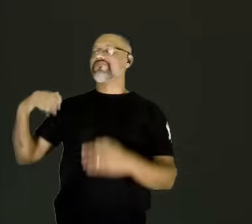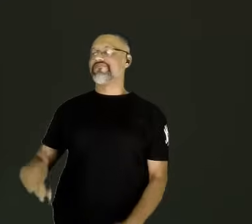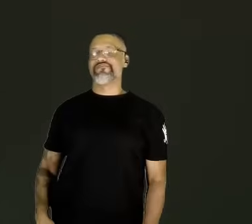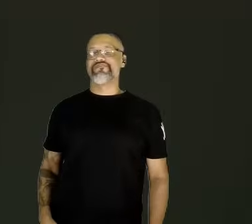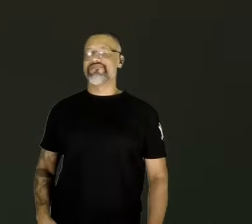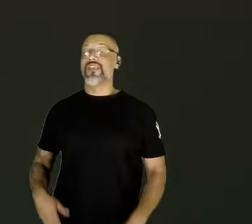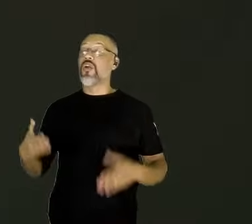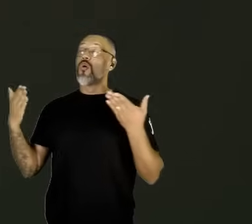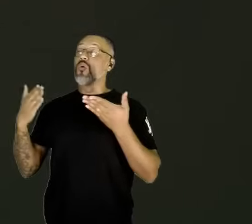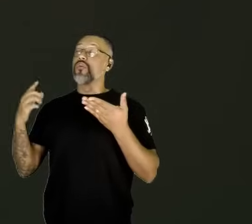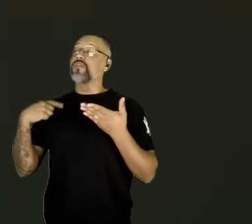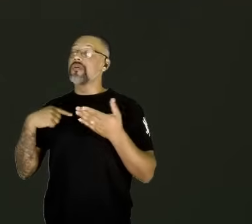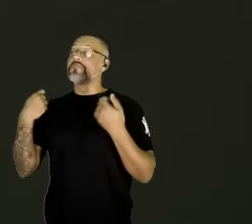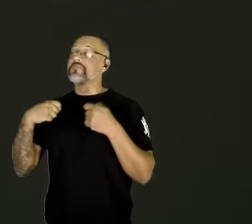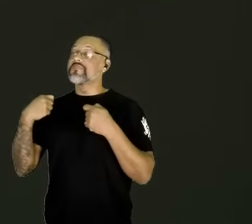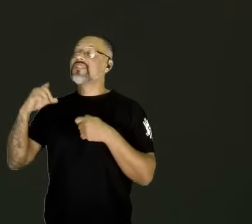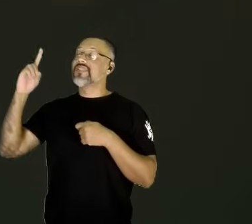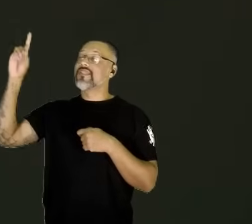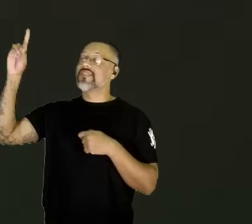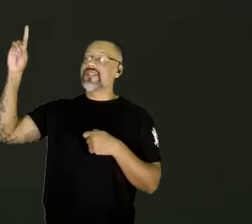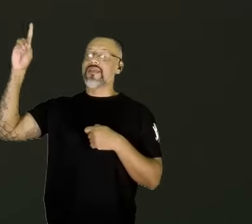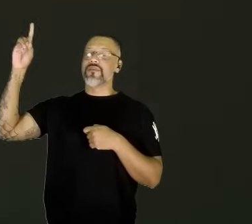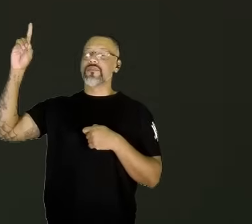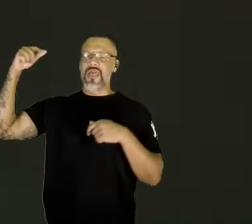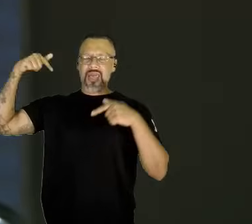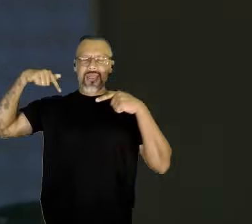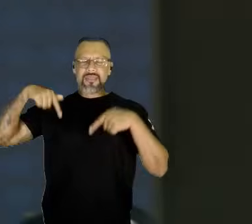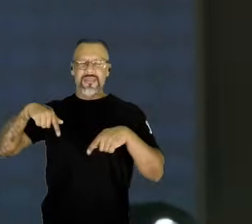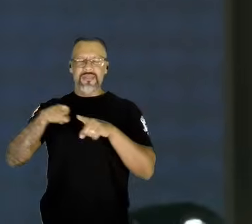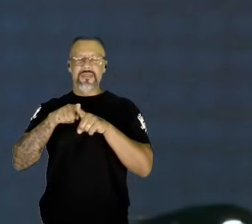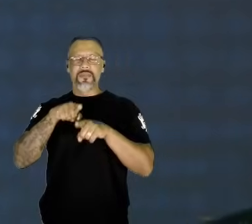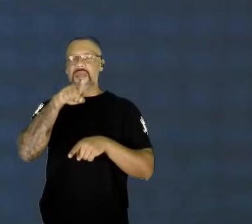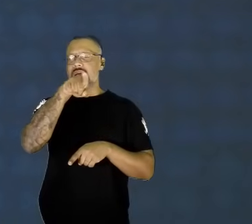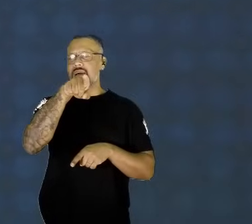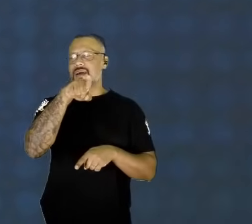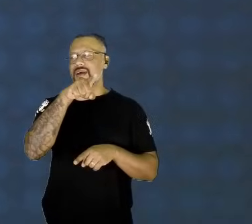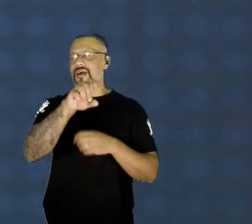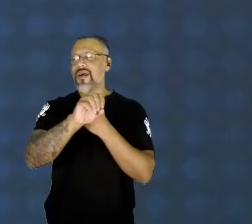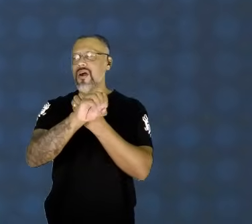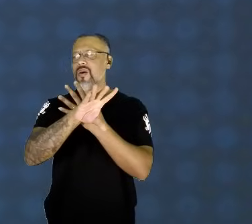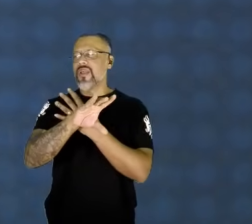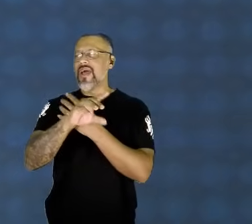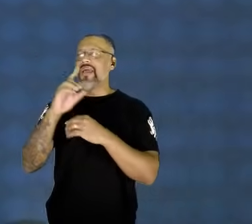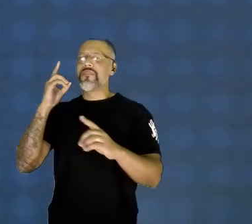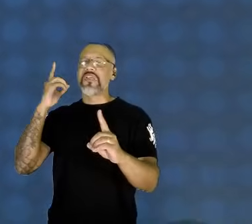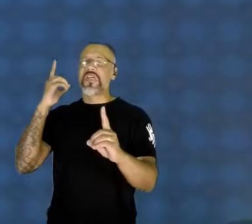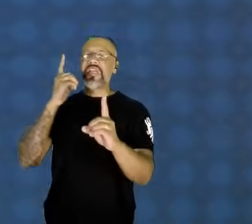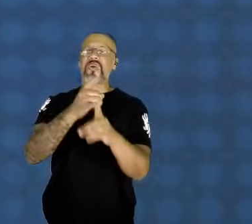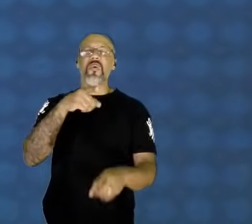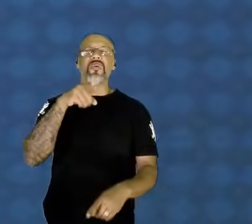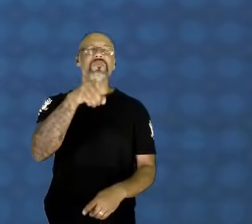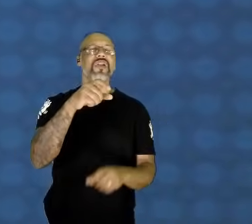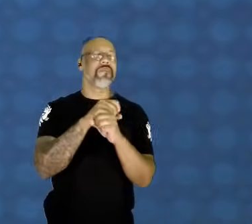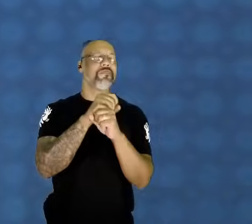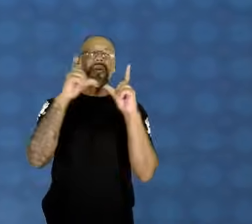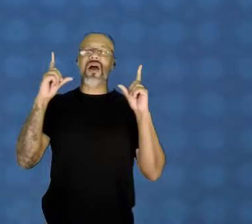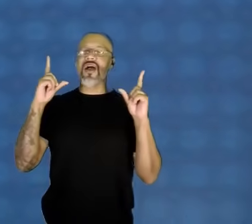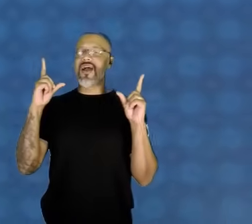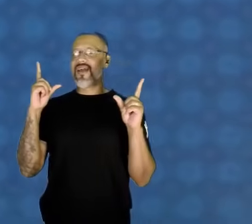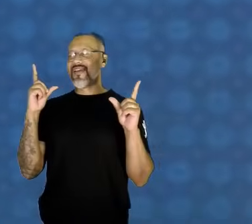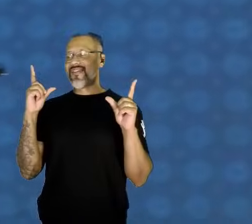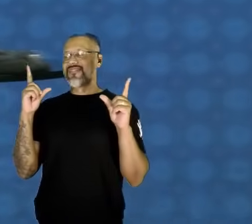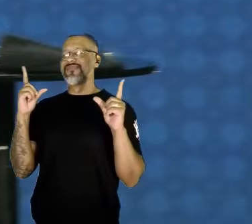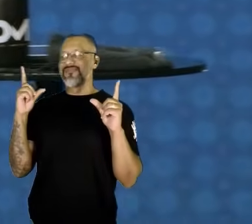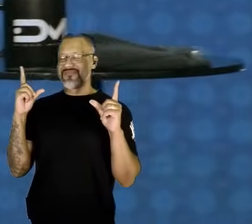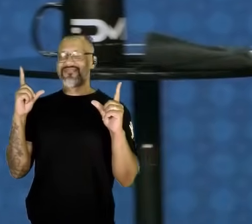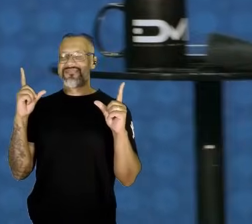Senhor. Os que estão aqui, os que estão online, venha ao nosso encontro, aviva-nos. Não há motivo algum para estar